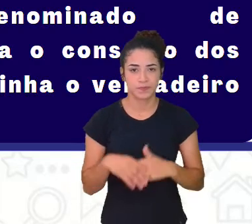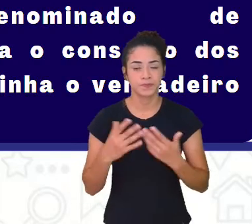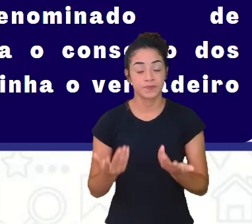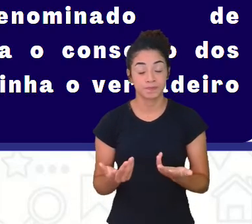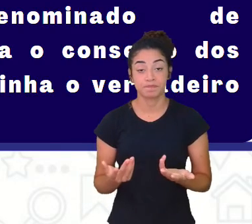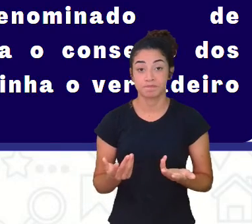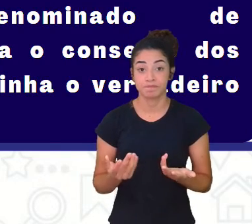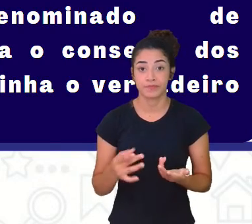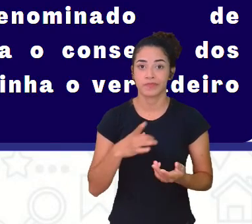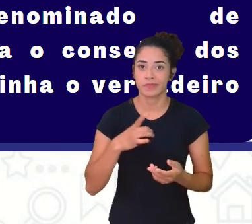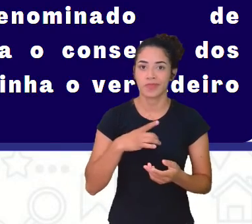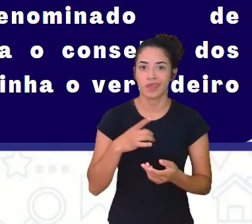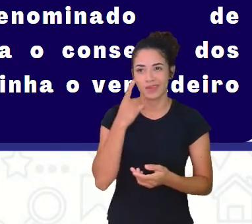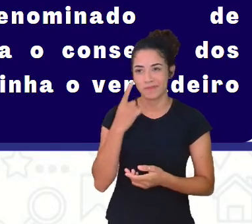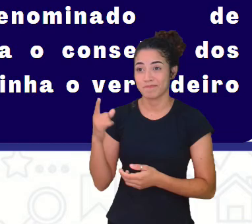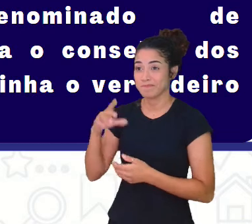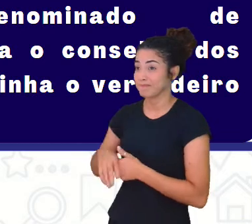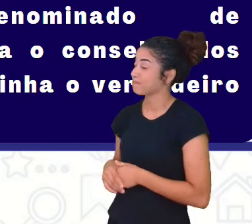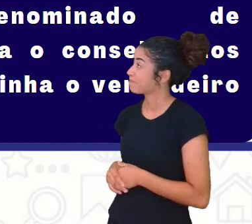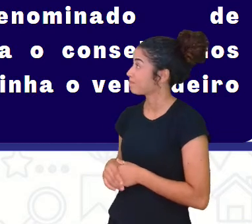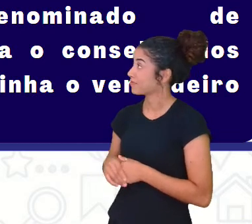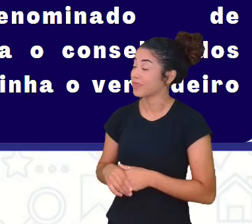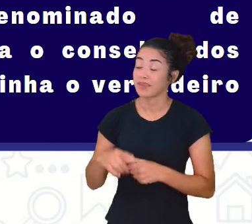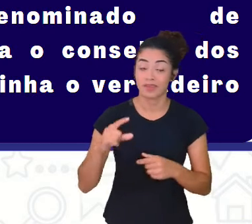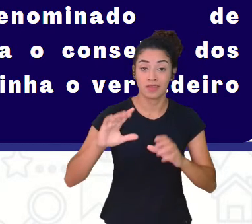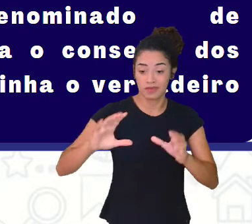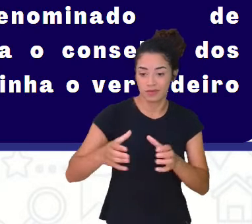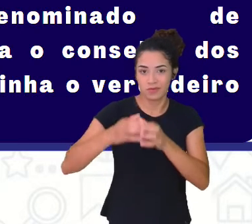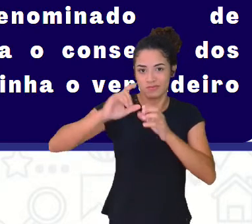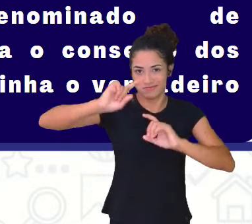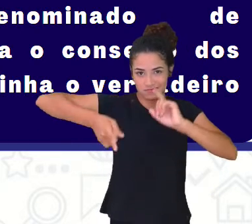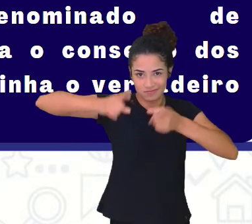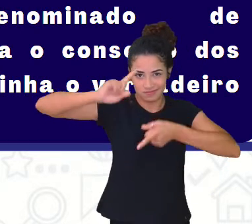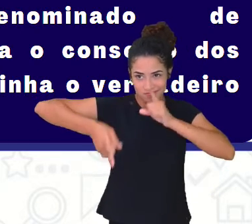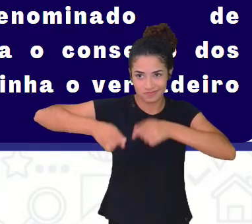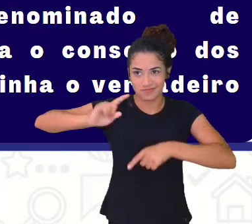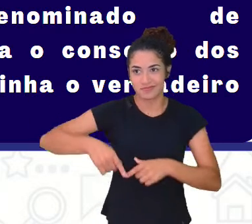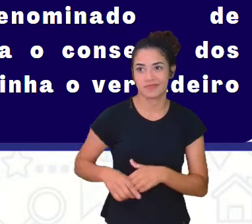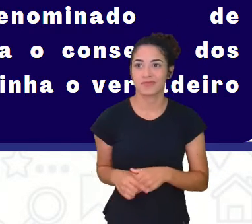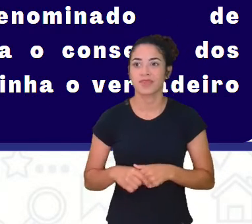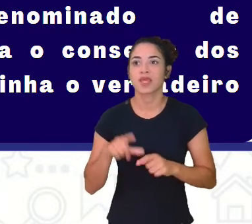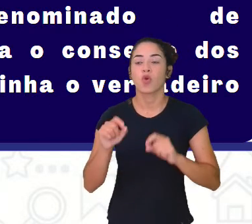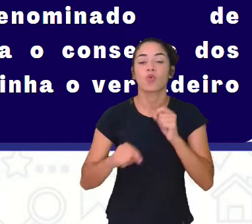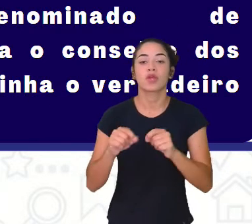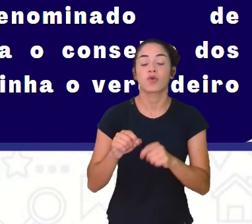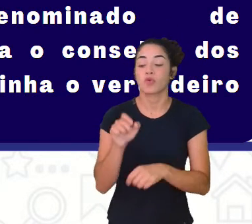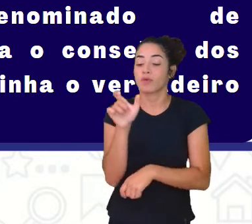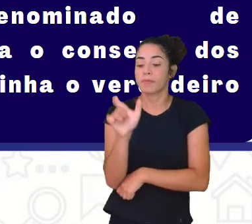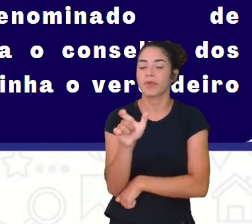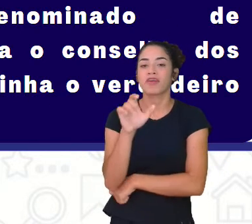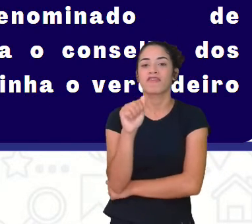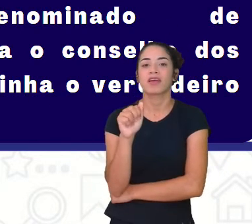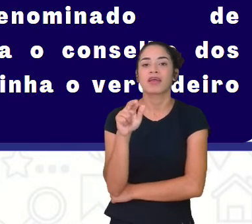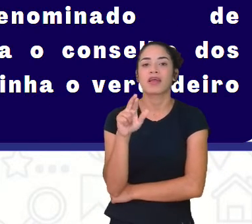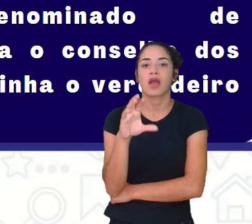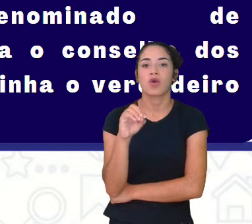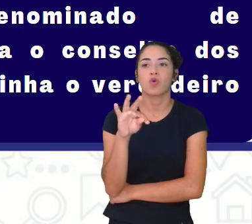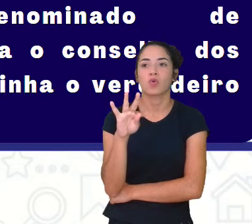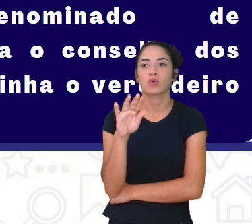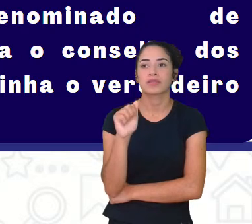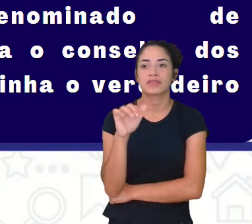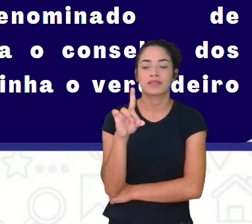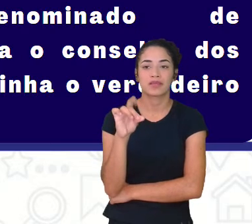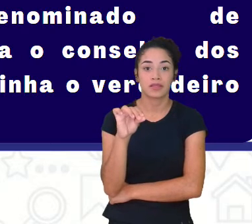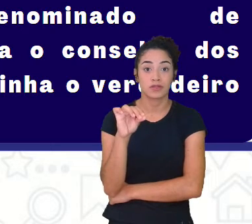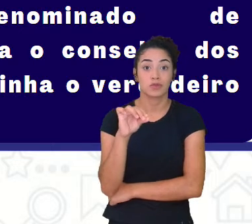aí uma oligarquia, né, representada por um poder supremo, que era o arcontado, ou seja, os arcontes, né, supervisionados